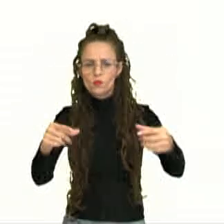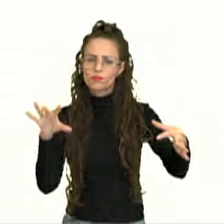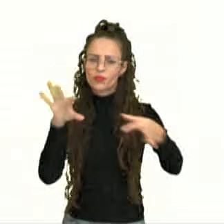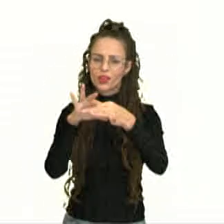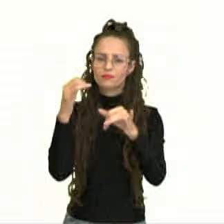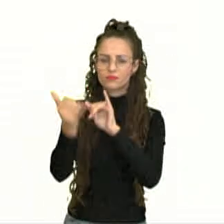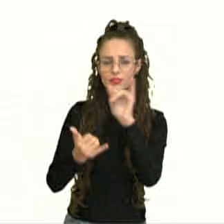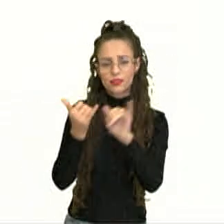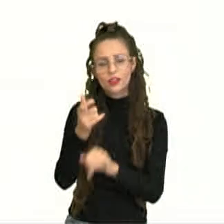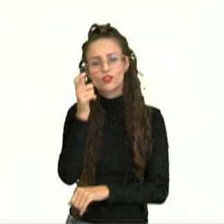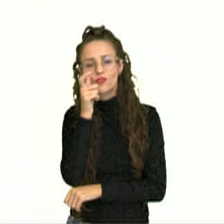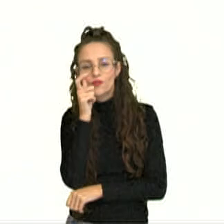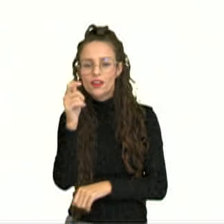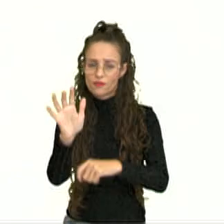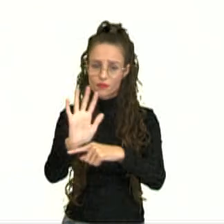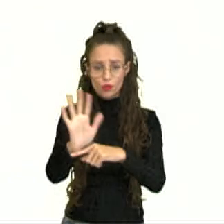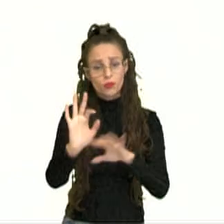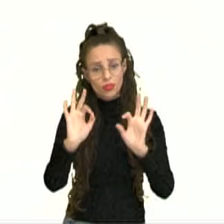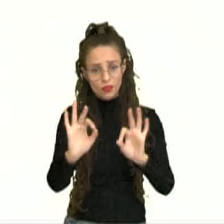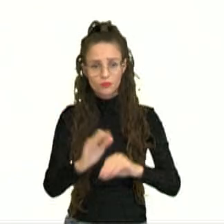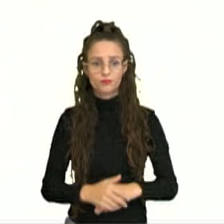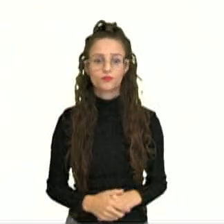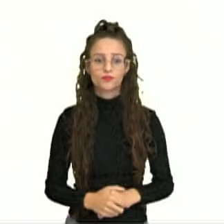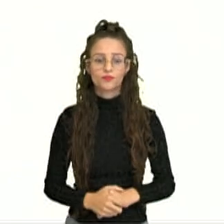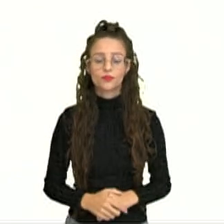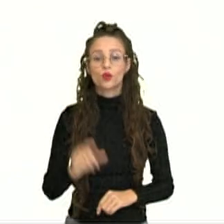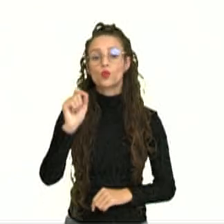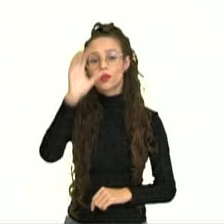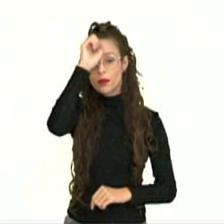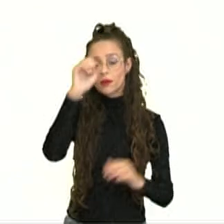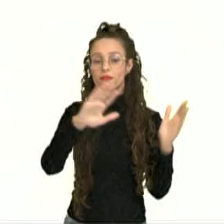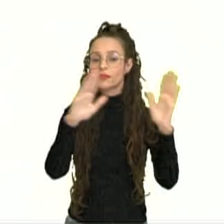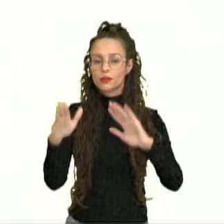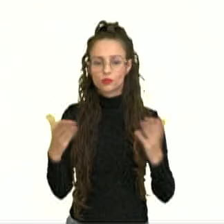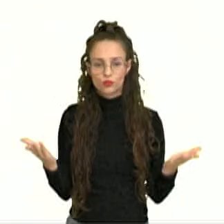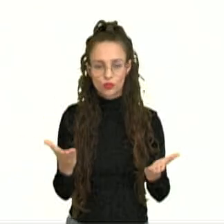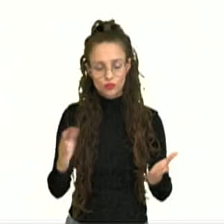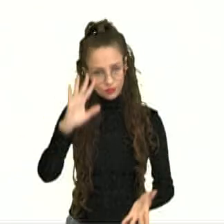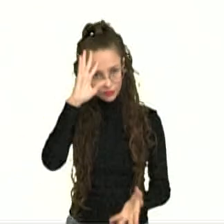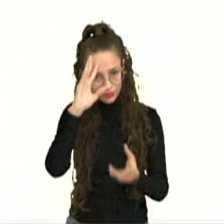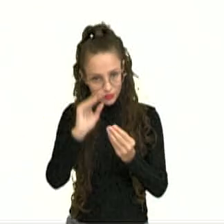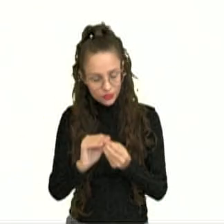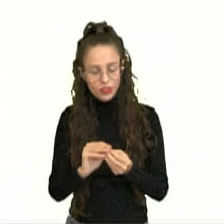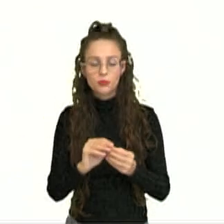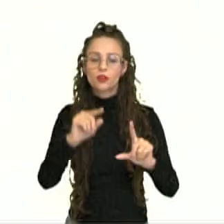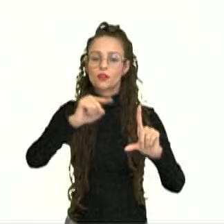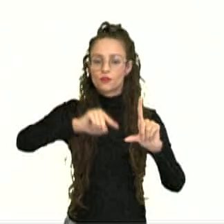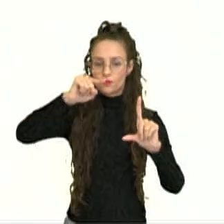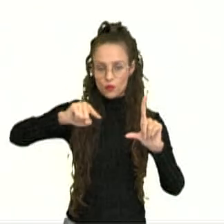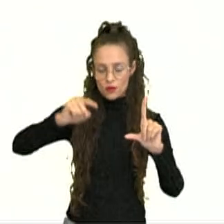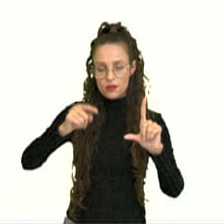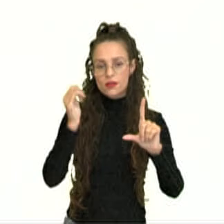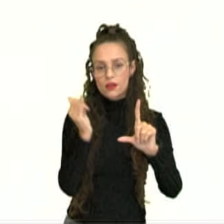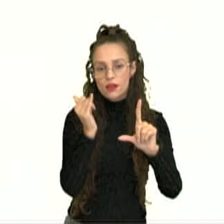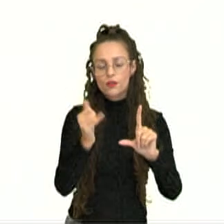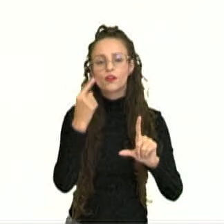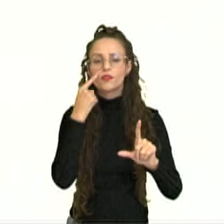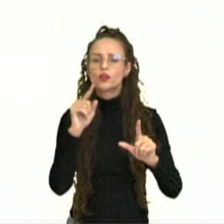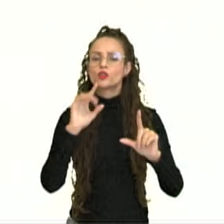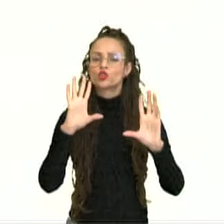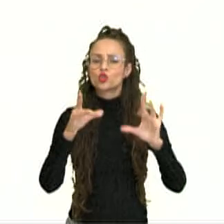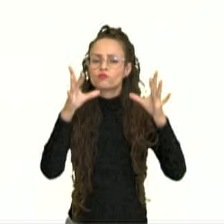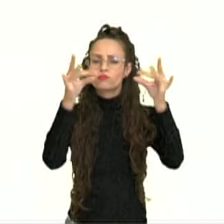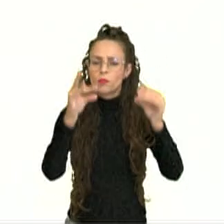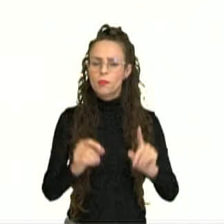mais pela TV. A gente nota isso. O que aprendemos? Interpretamos infográficos, vimos que todos os elementos da